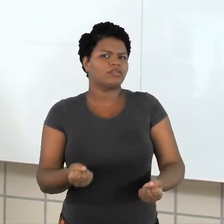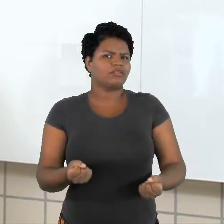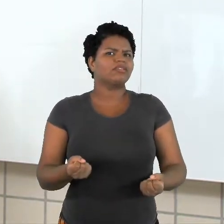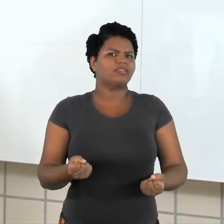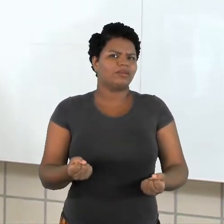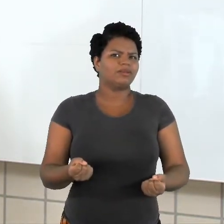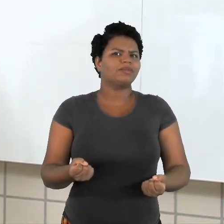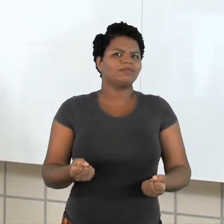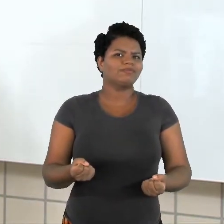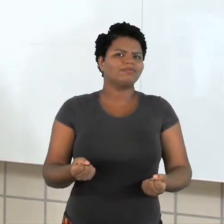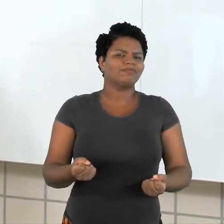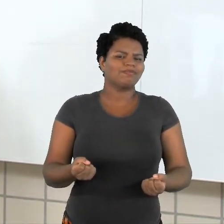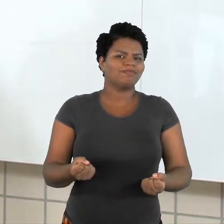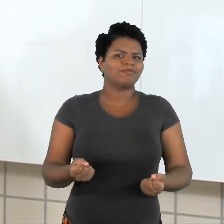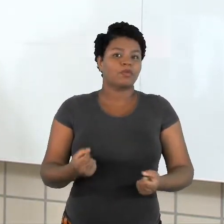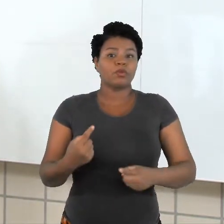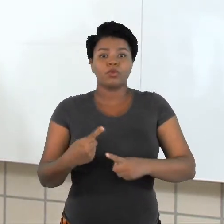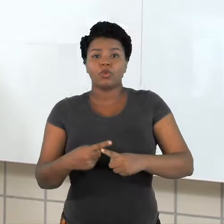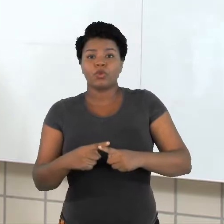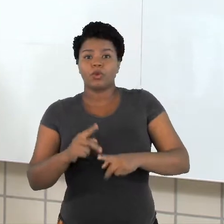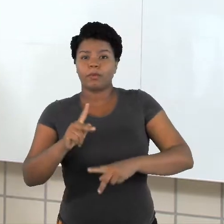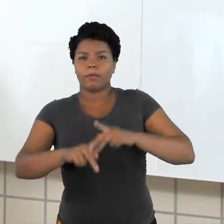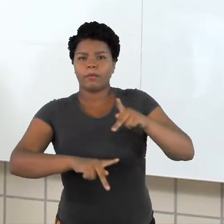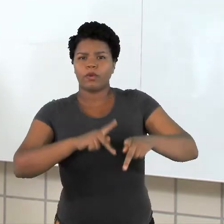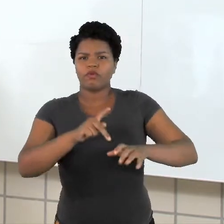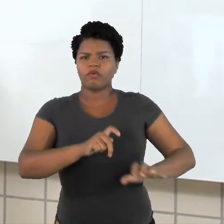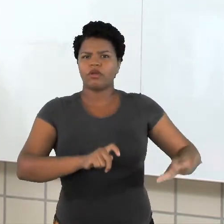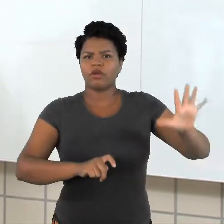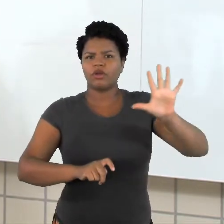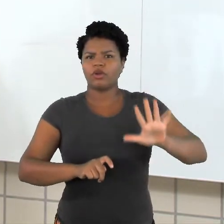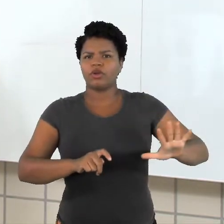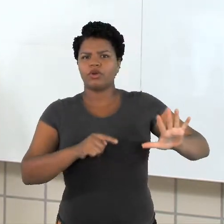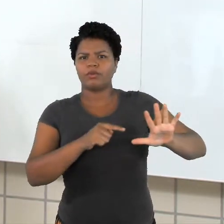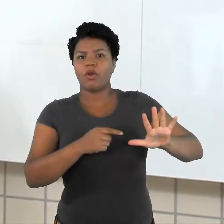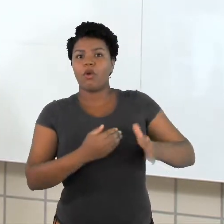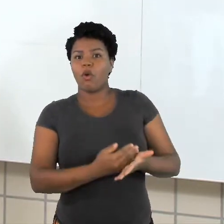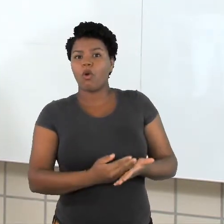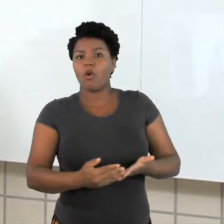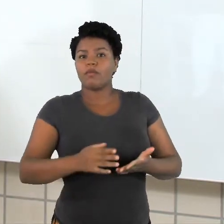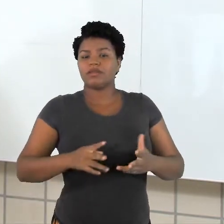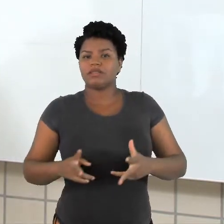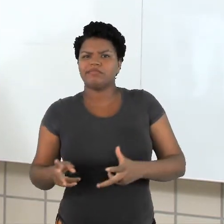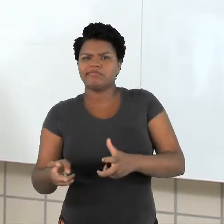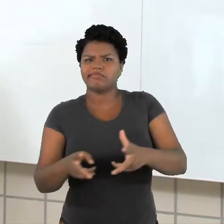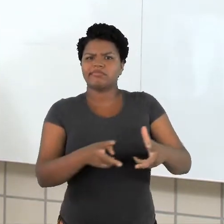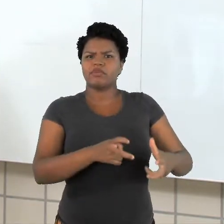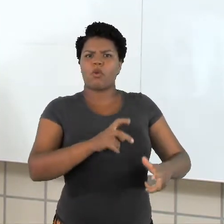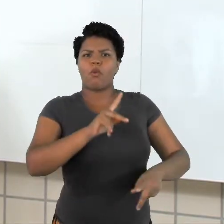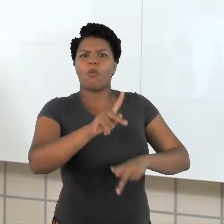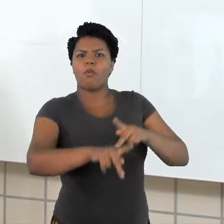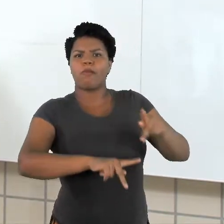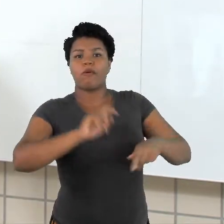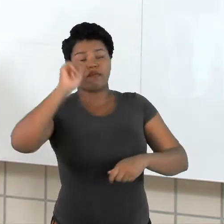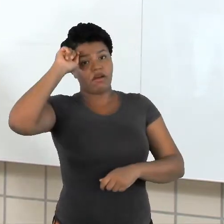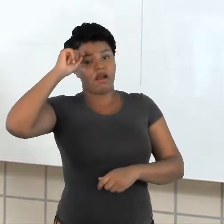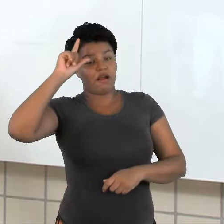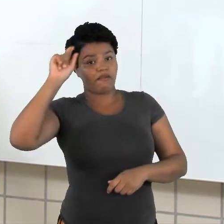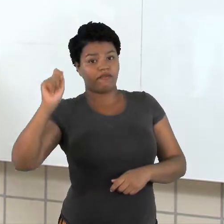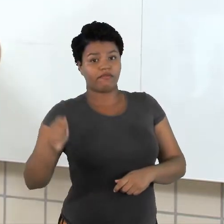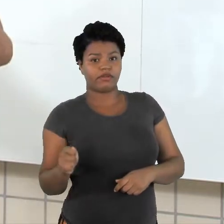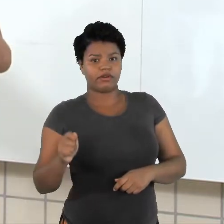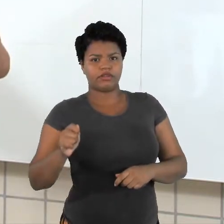tolera. Porque os povos europeus começaram a explorar os povos africanos, explorando